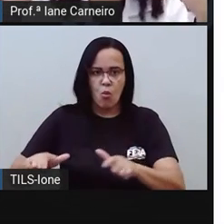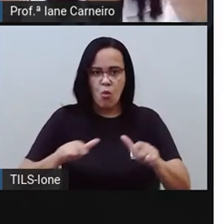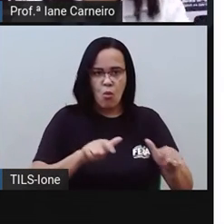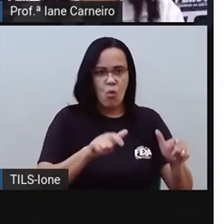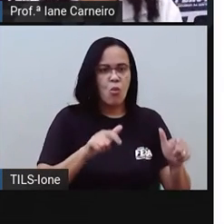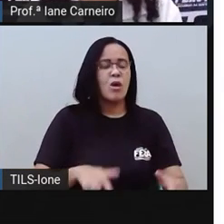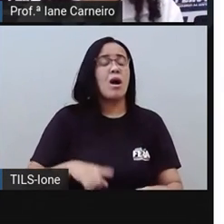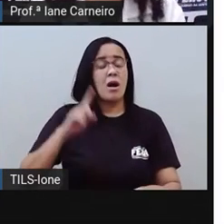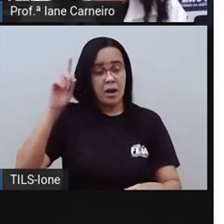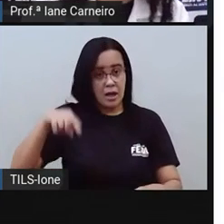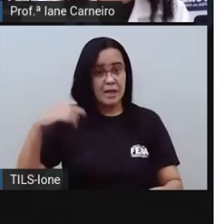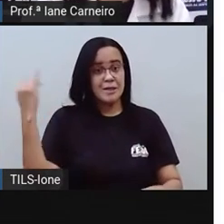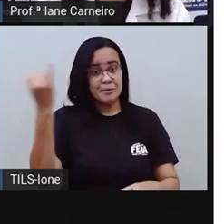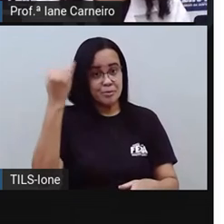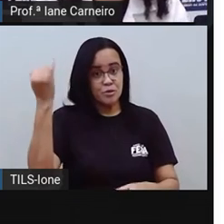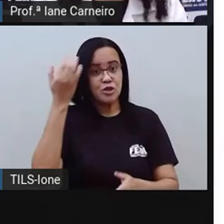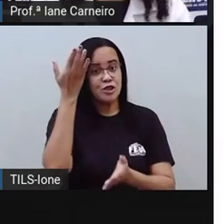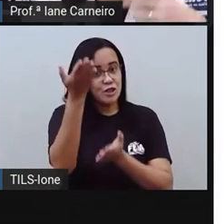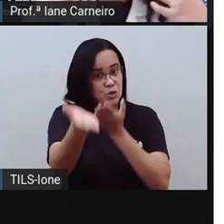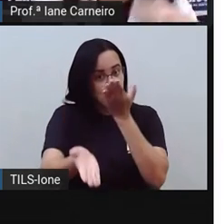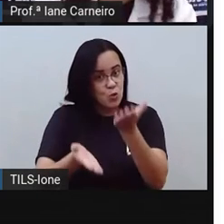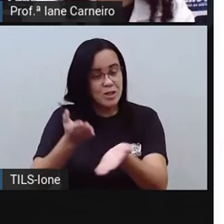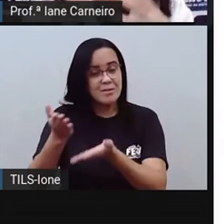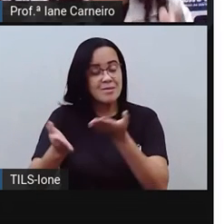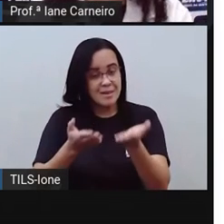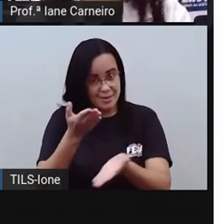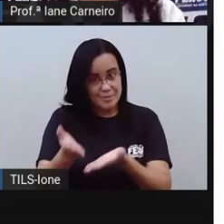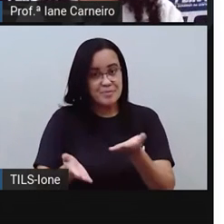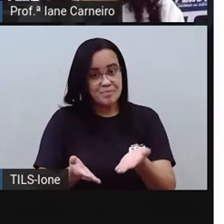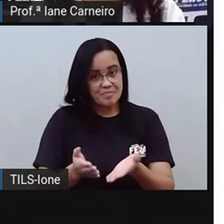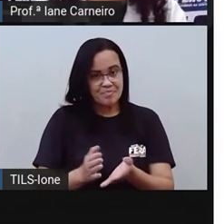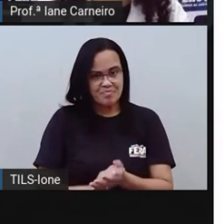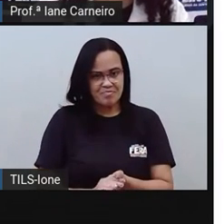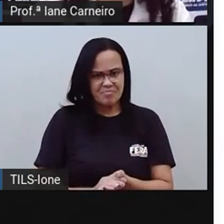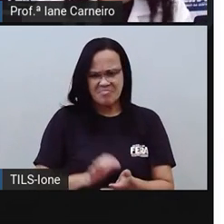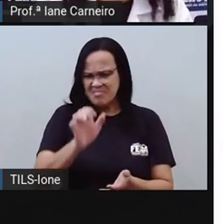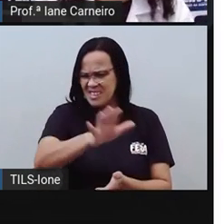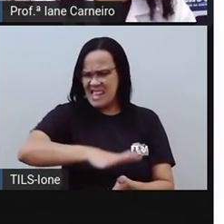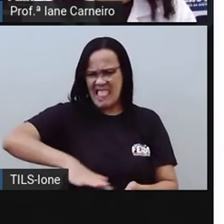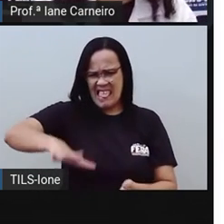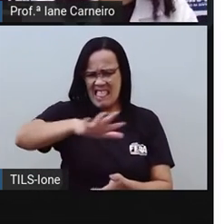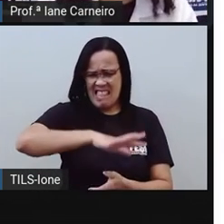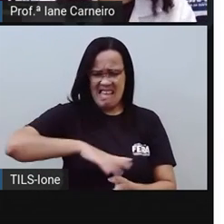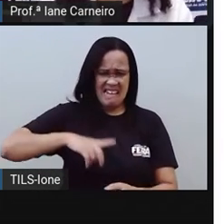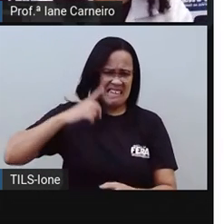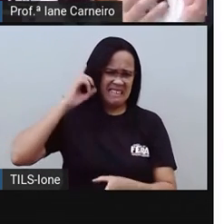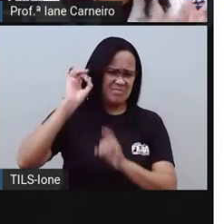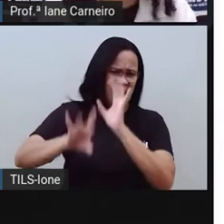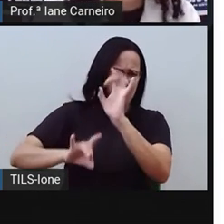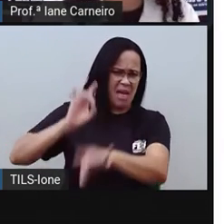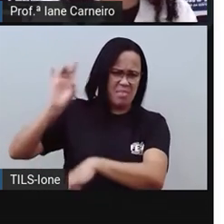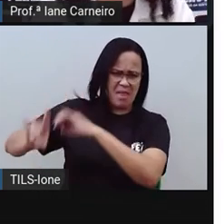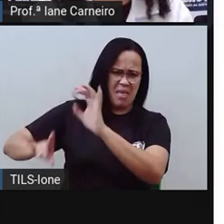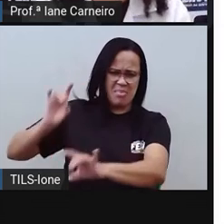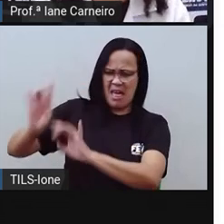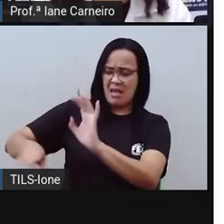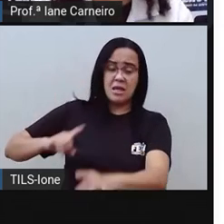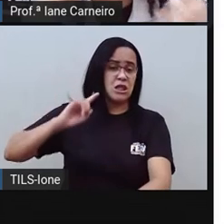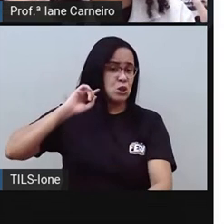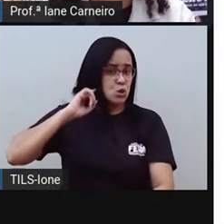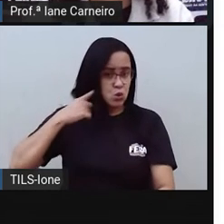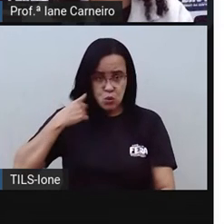o outro só fica deixando tudo sujo, né, que o outro não ajuda a arrumar. Então, se você convive aí na sua casa, por